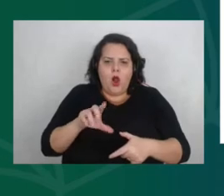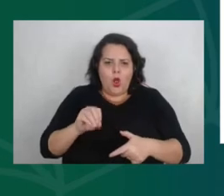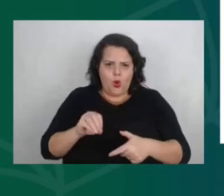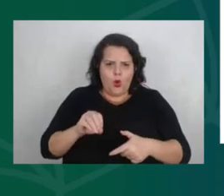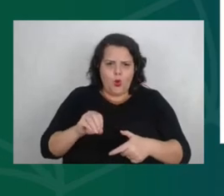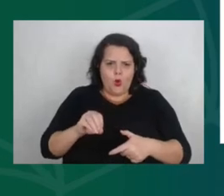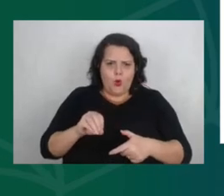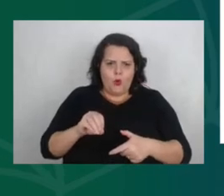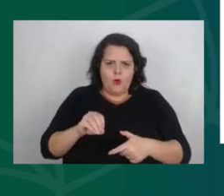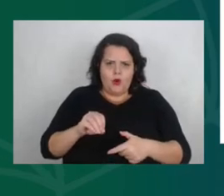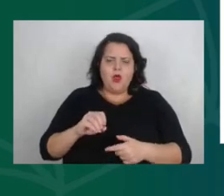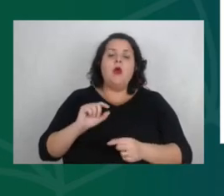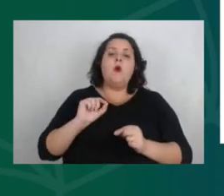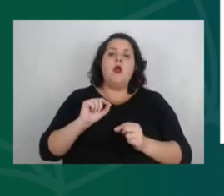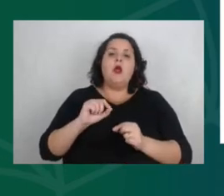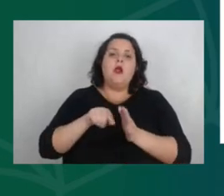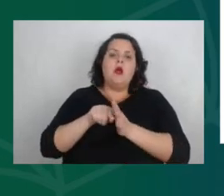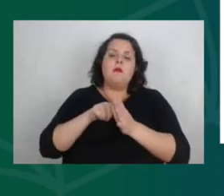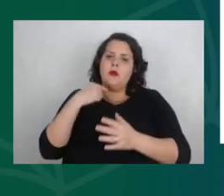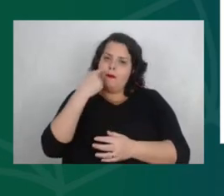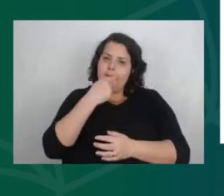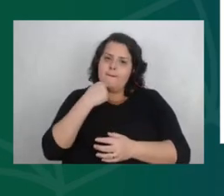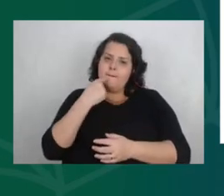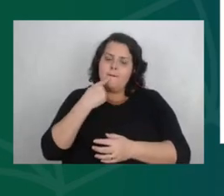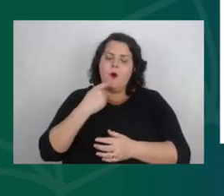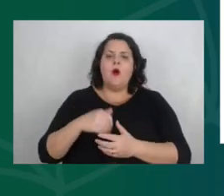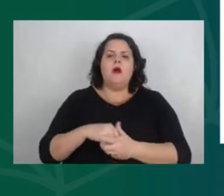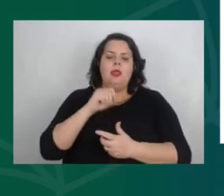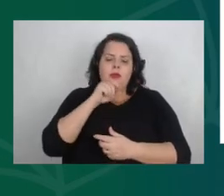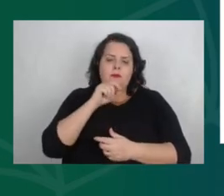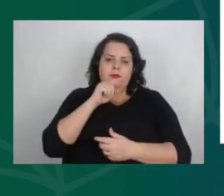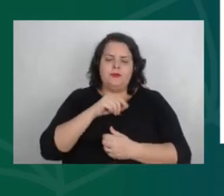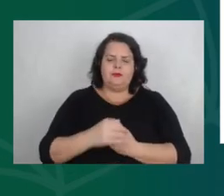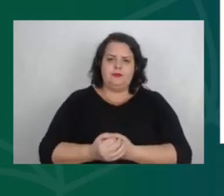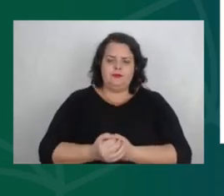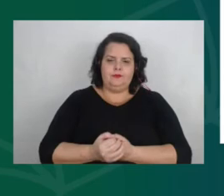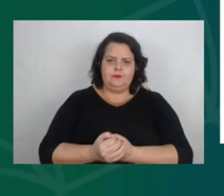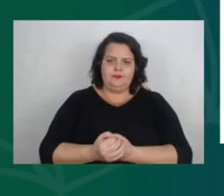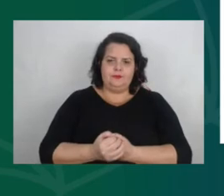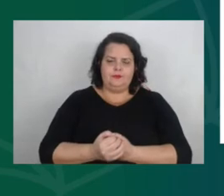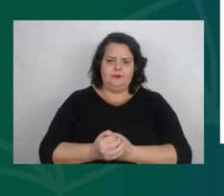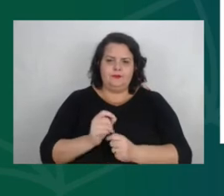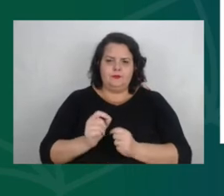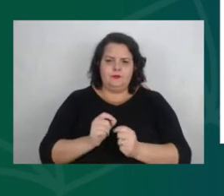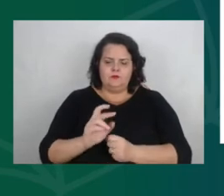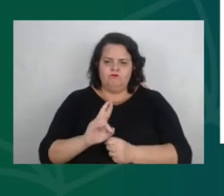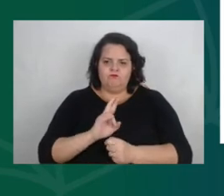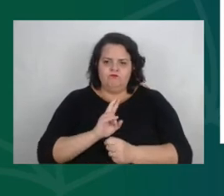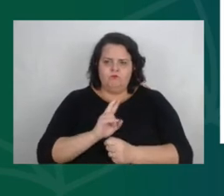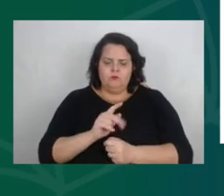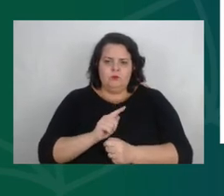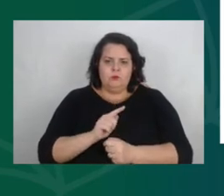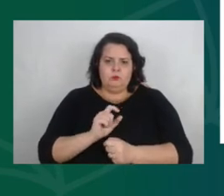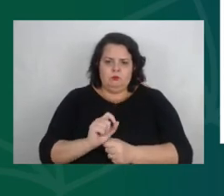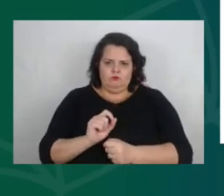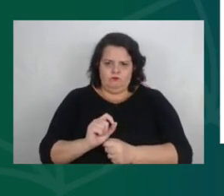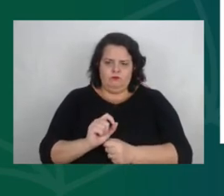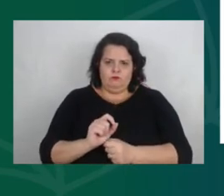mucosa bucal, né? E fizemos o teste do cometa em sangue e fezes. Os resultados mostraram que essas pessoas, né, esses